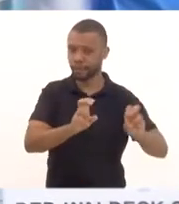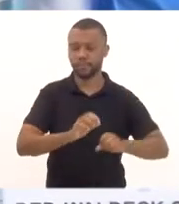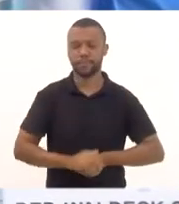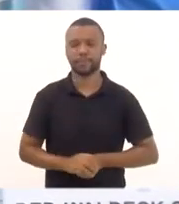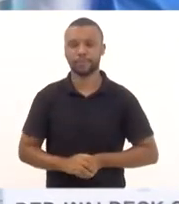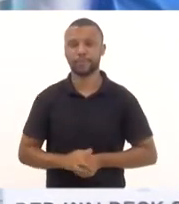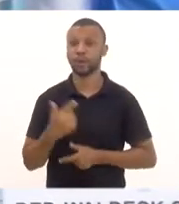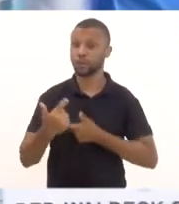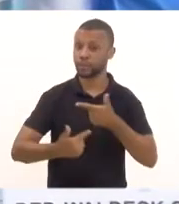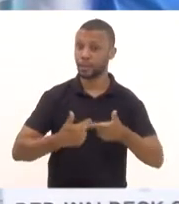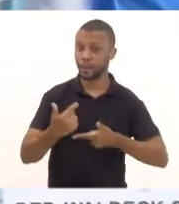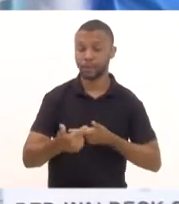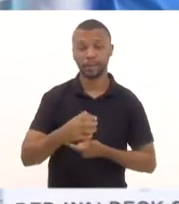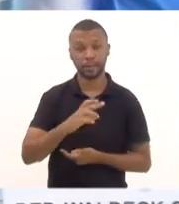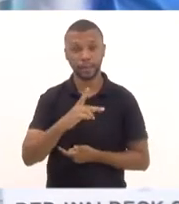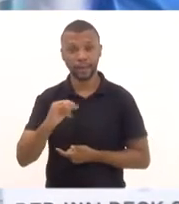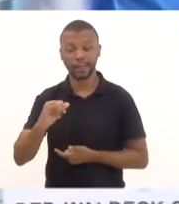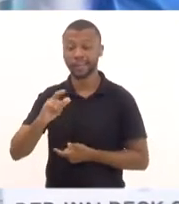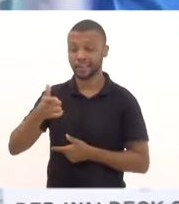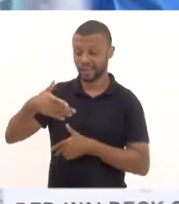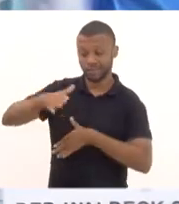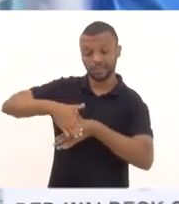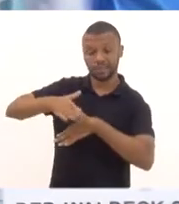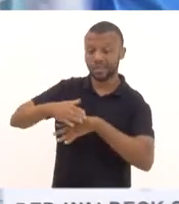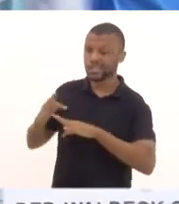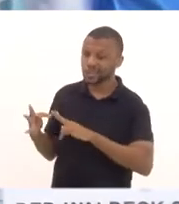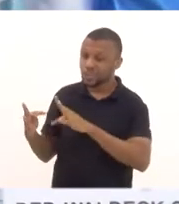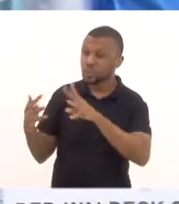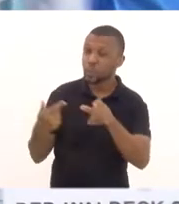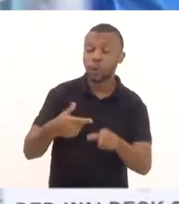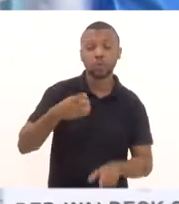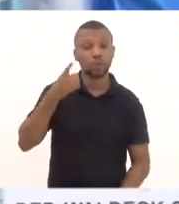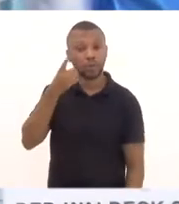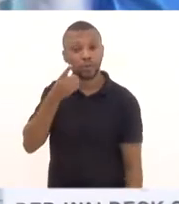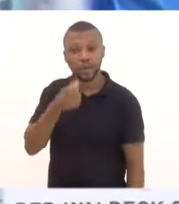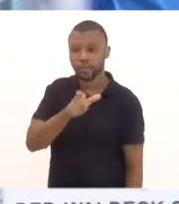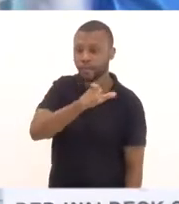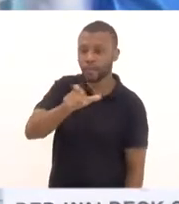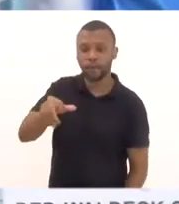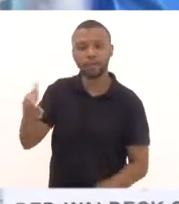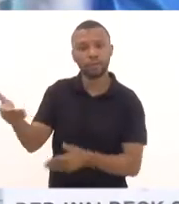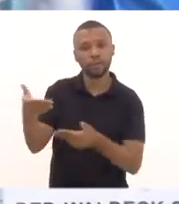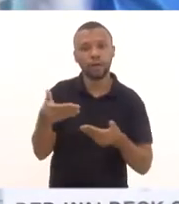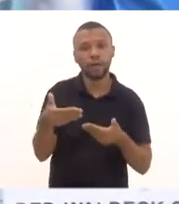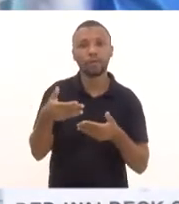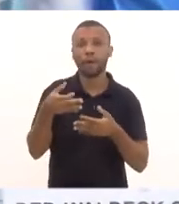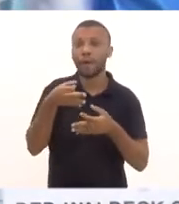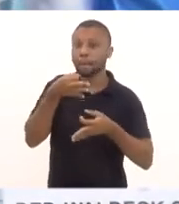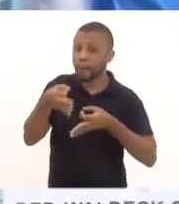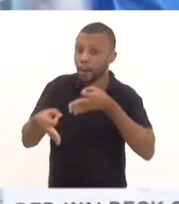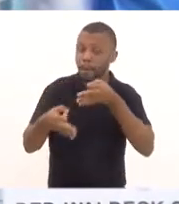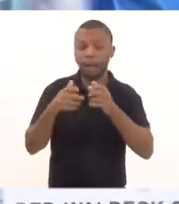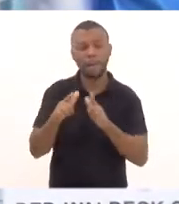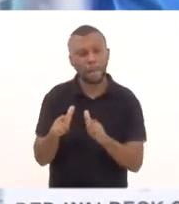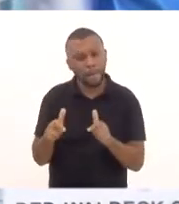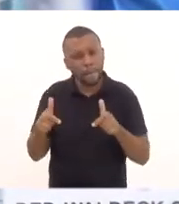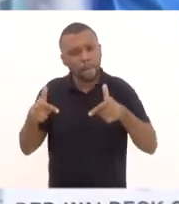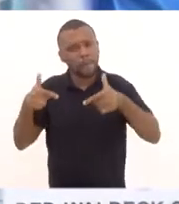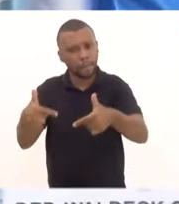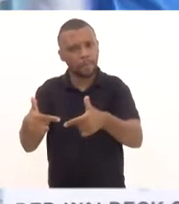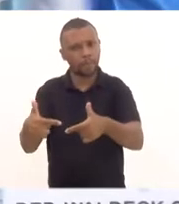trabalhos da CPI será obra de todos os seus integrantes todos os deputados serão convidados a participar ativamente